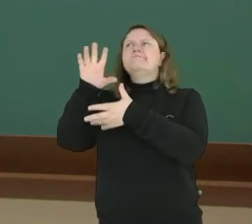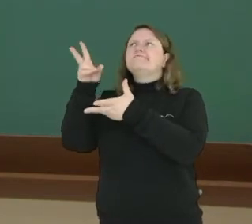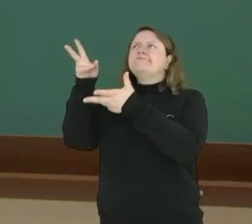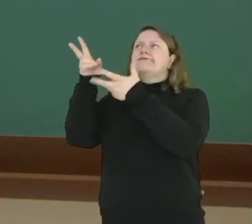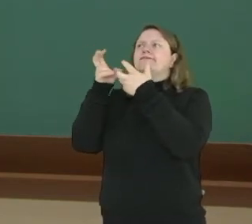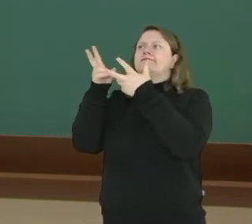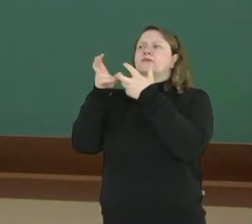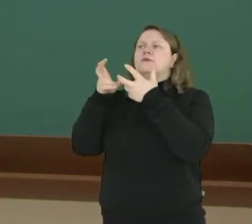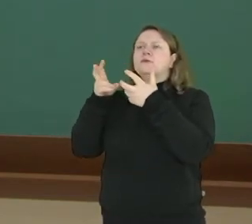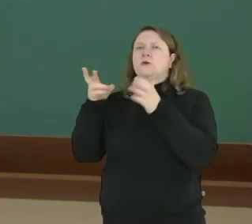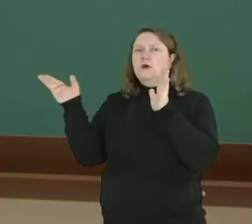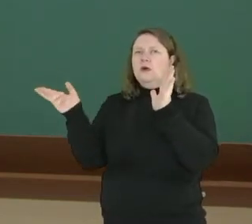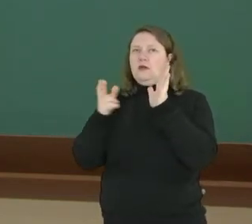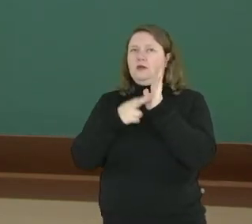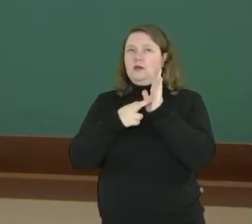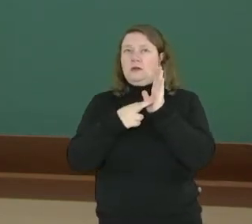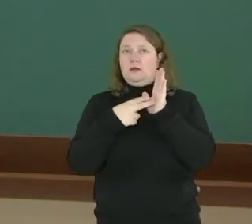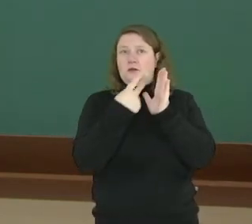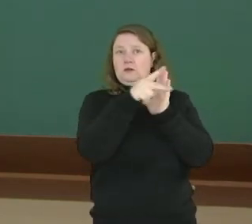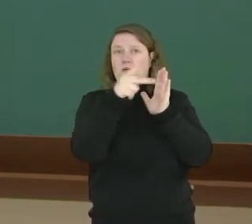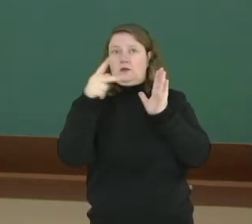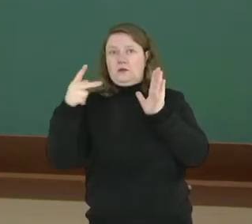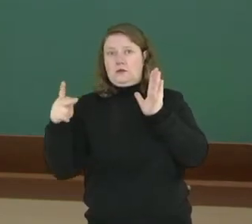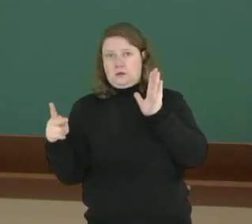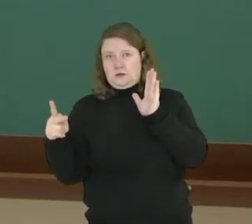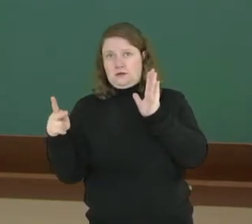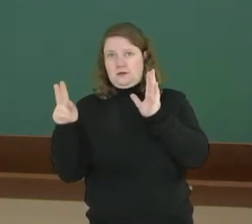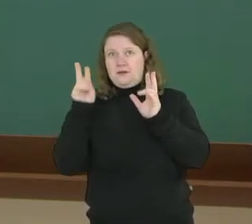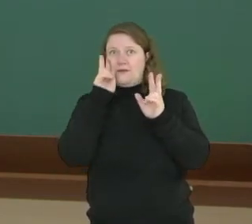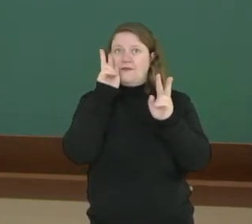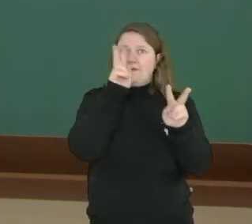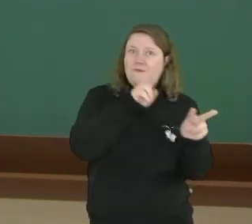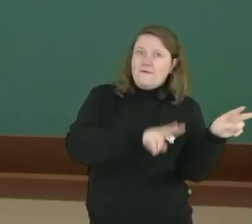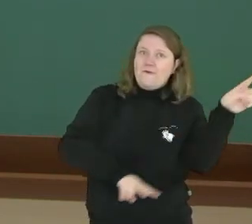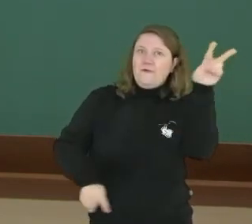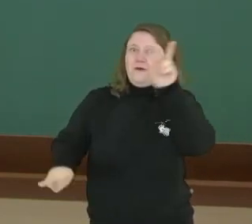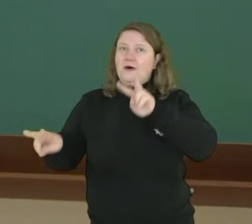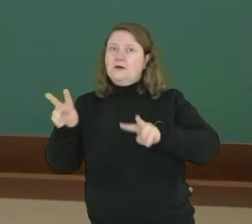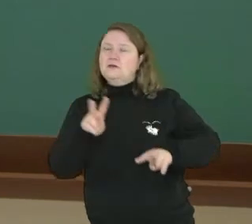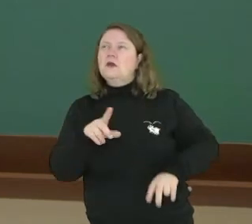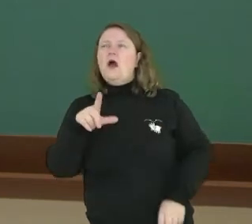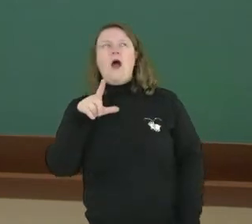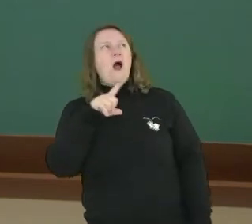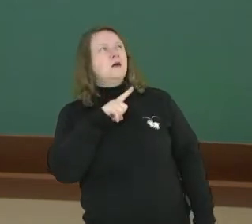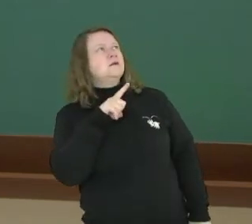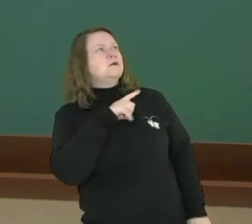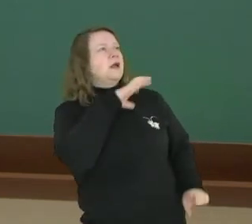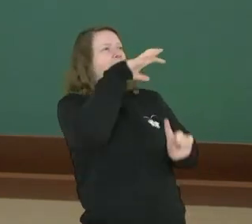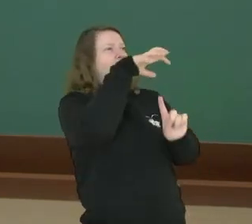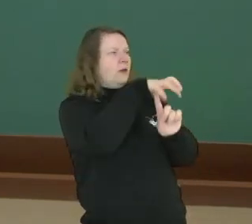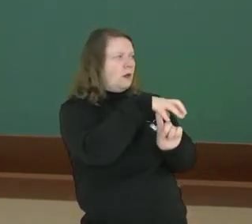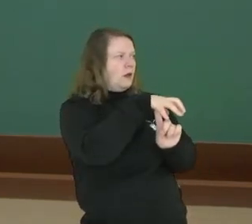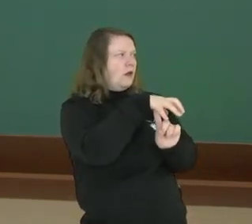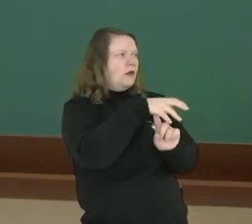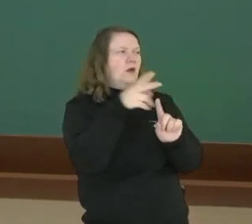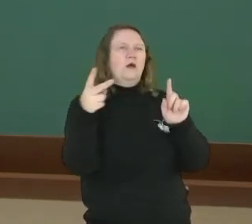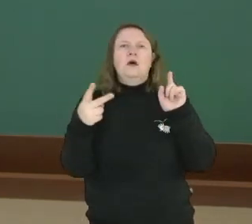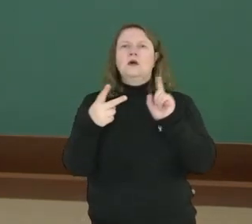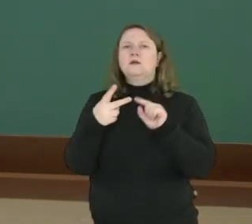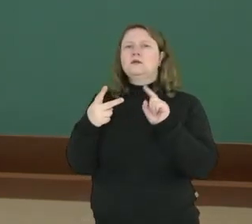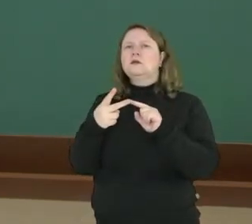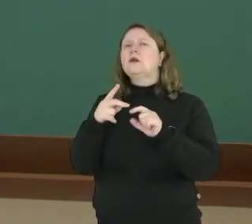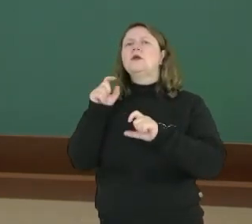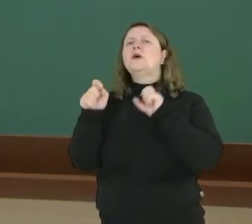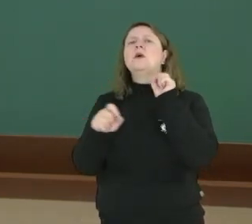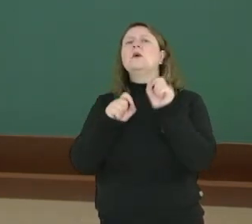deveriam escrever a resposta de vocês ali, ou visualmente mesmo, tem pinheiros na região onde eu moro, então provavelmente vai